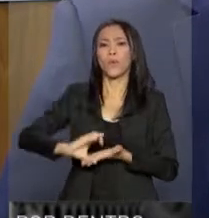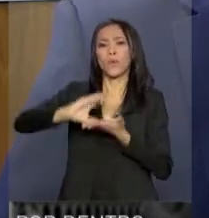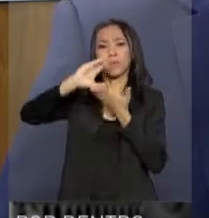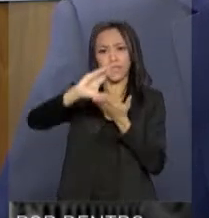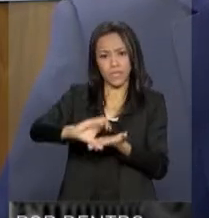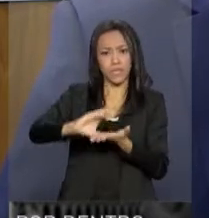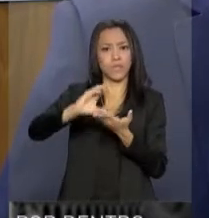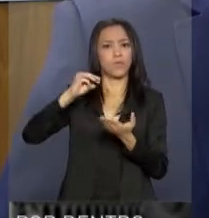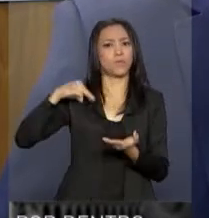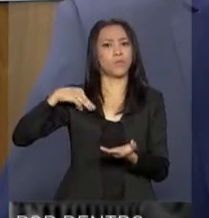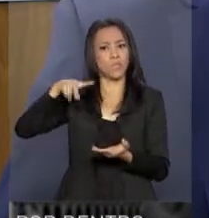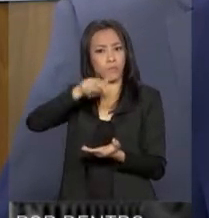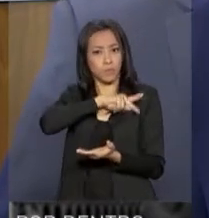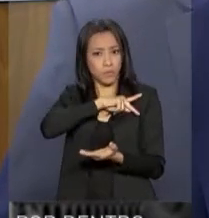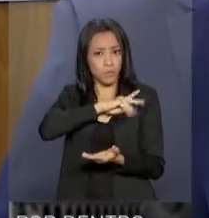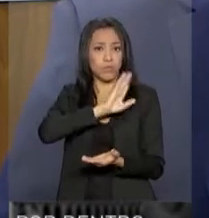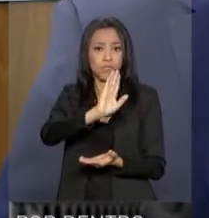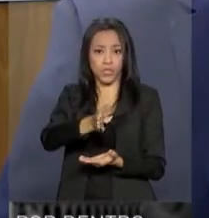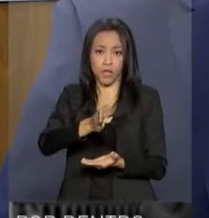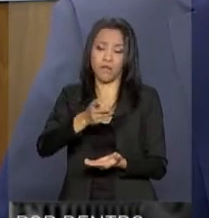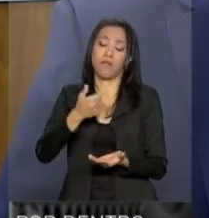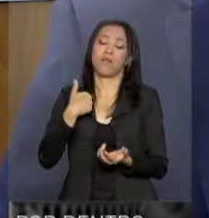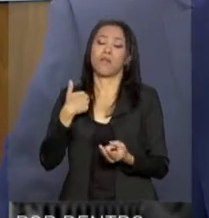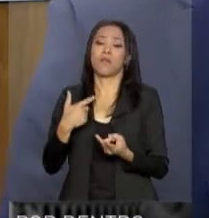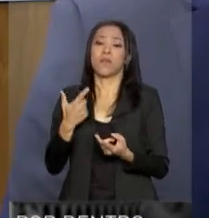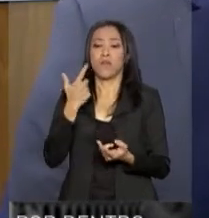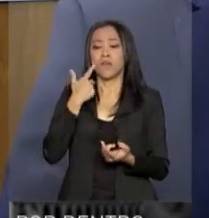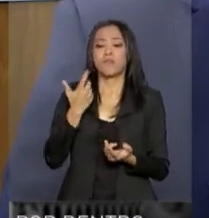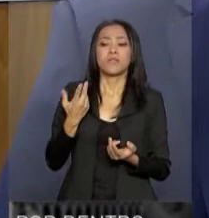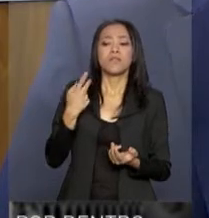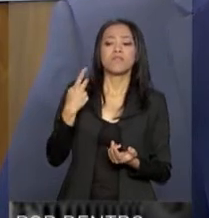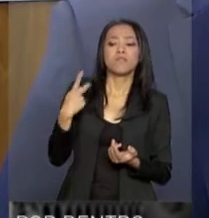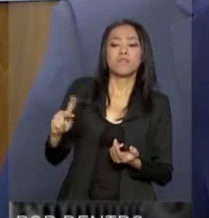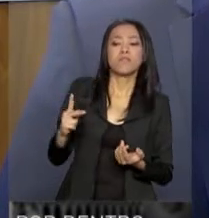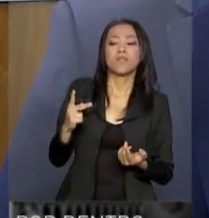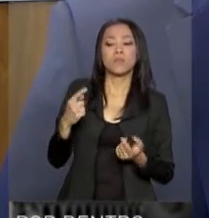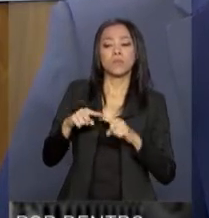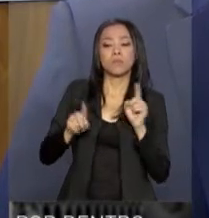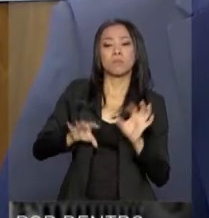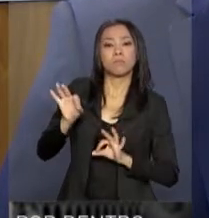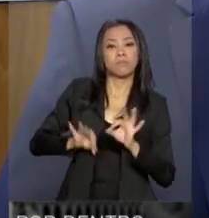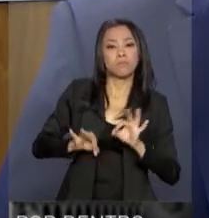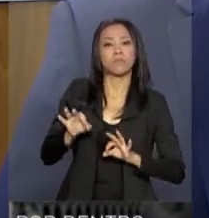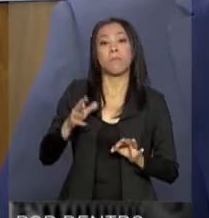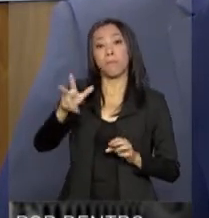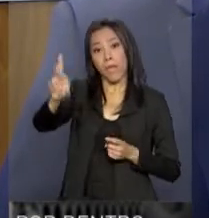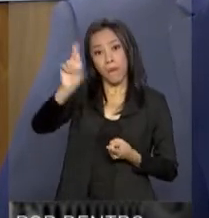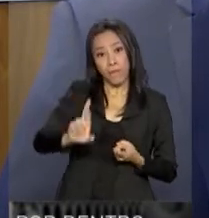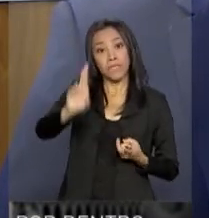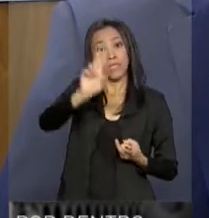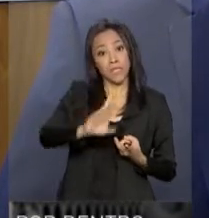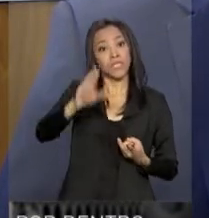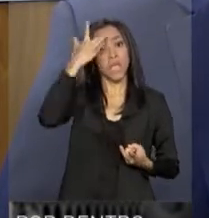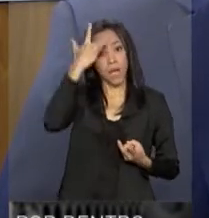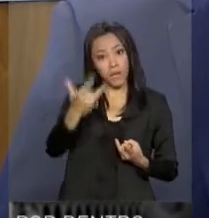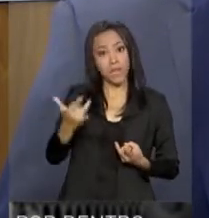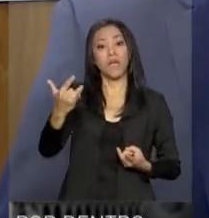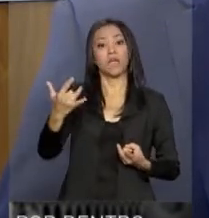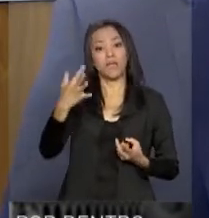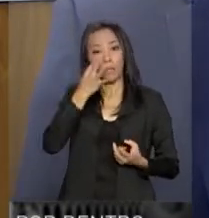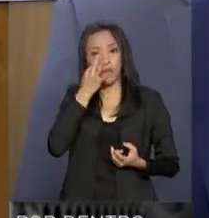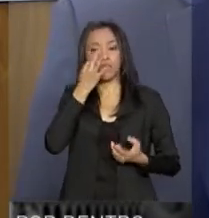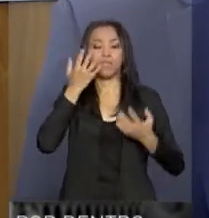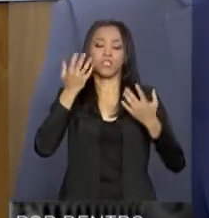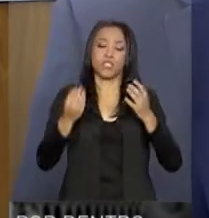ministério público que esteve lá conosco já verificando o plano estará alguns representantes estarão no lançamento do nosso plano de integridade